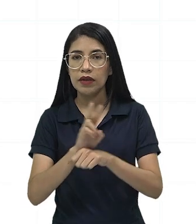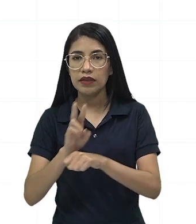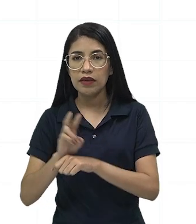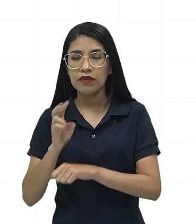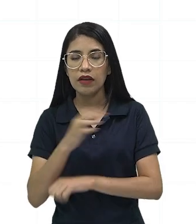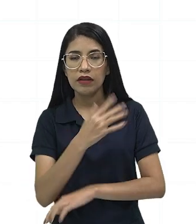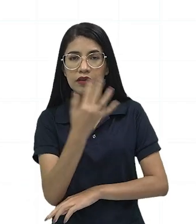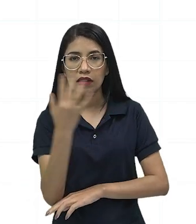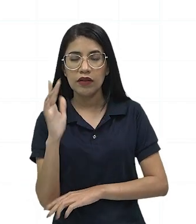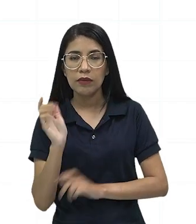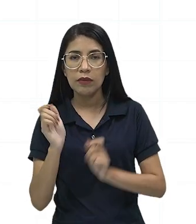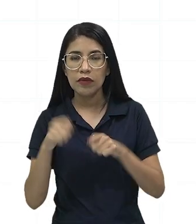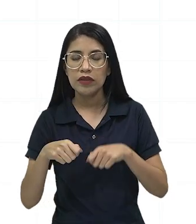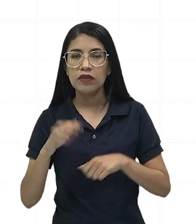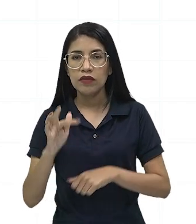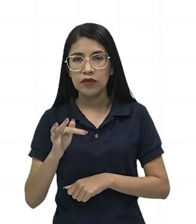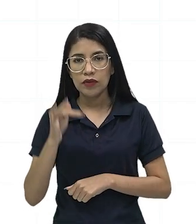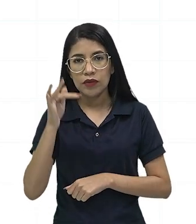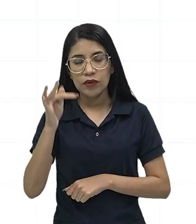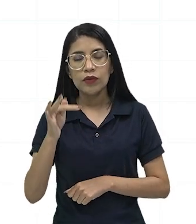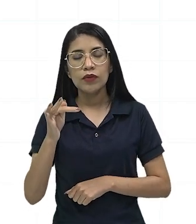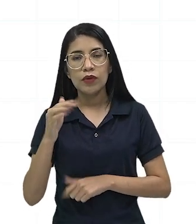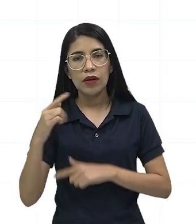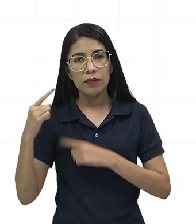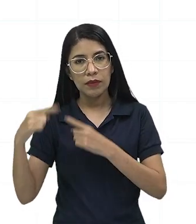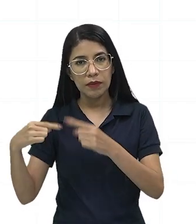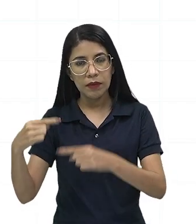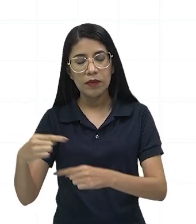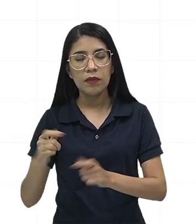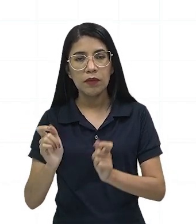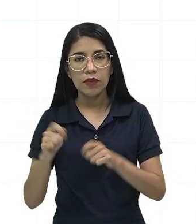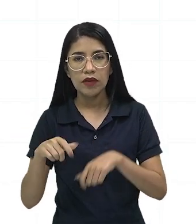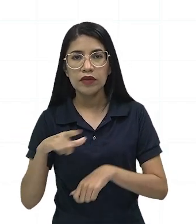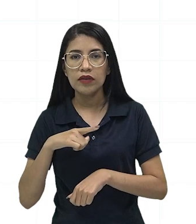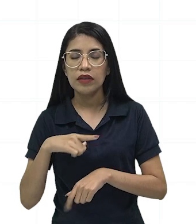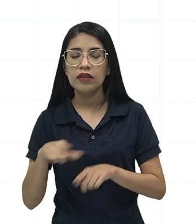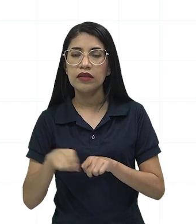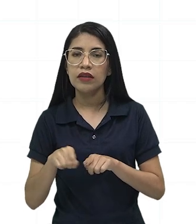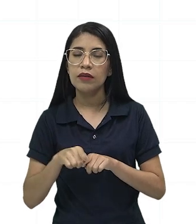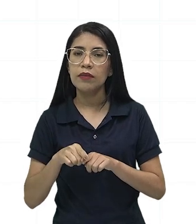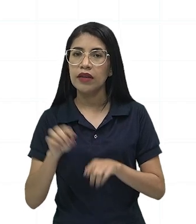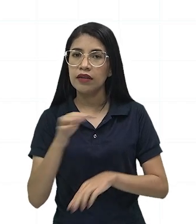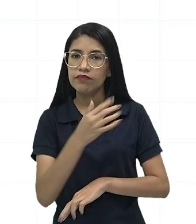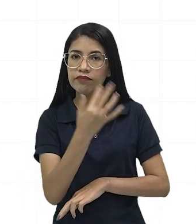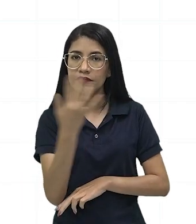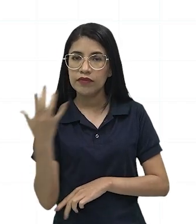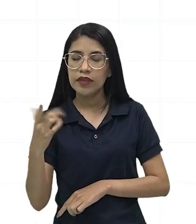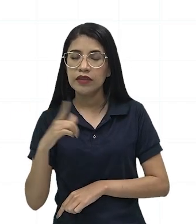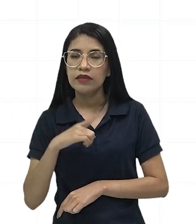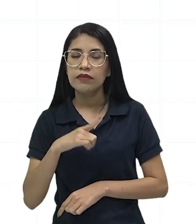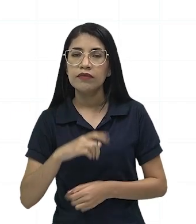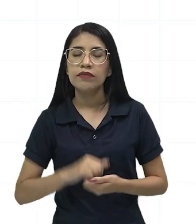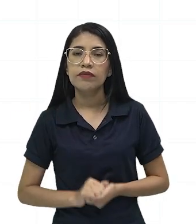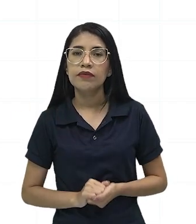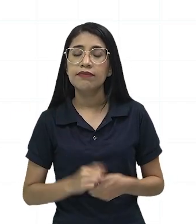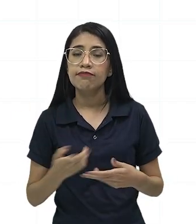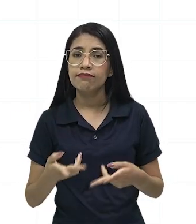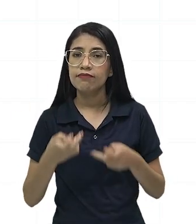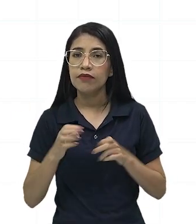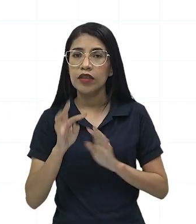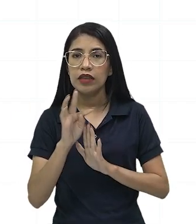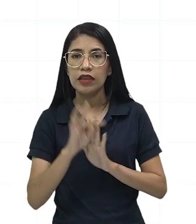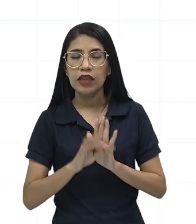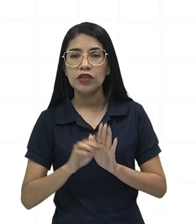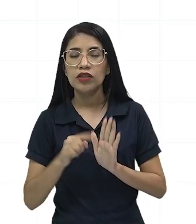natureza para que as futuras gerações também possam desfrutar dela. Então percebam que o texto já